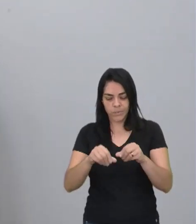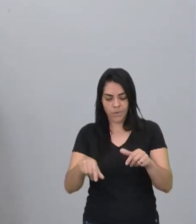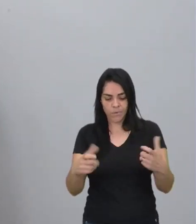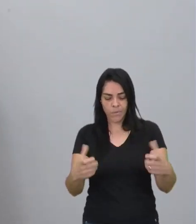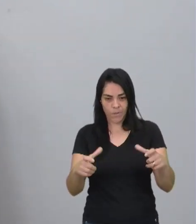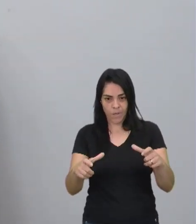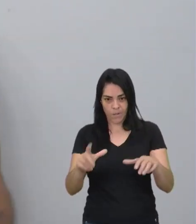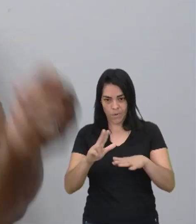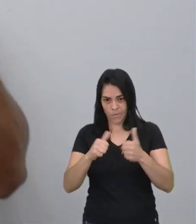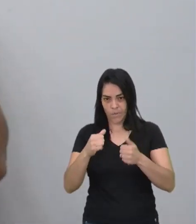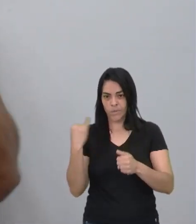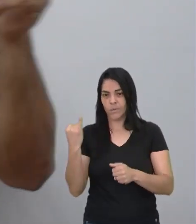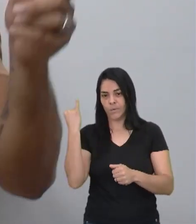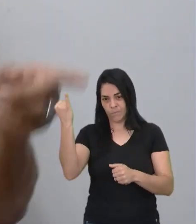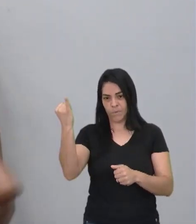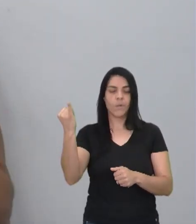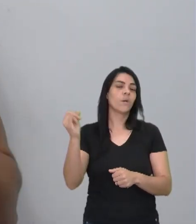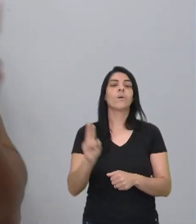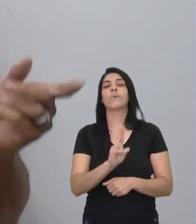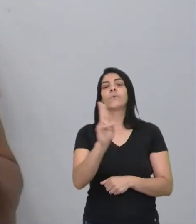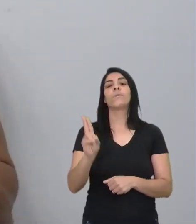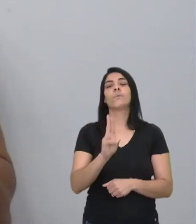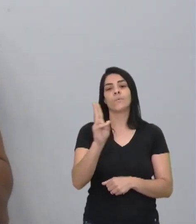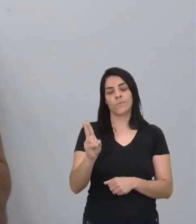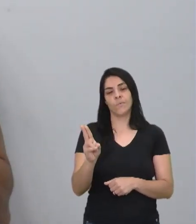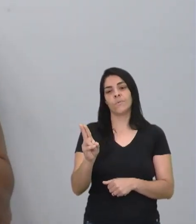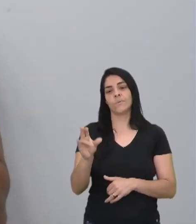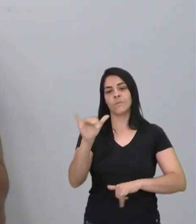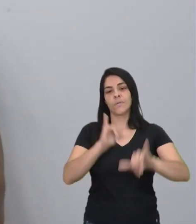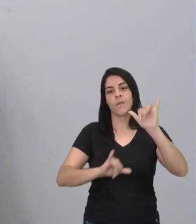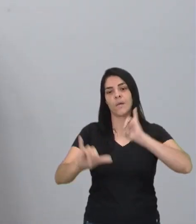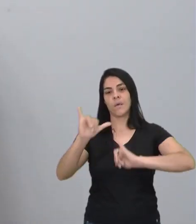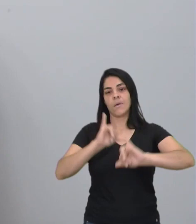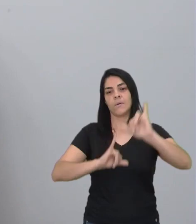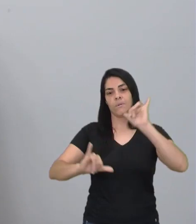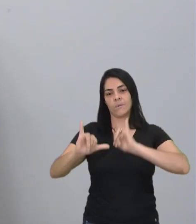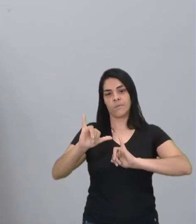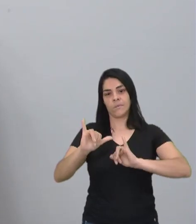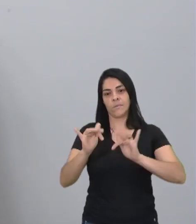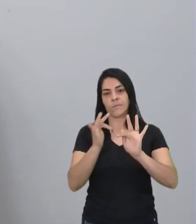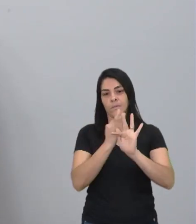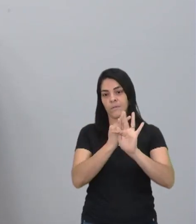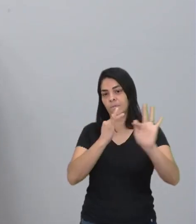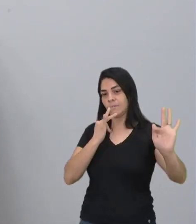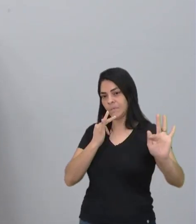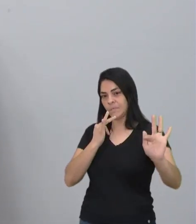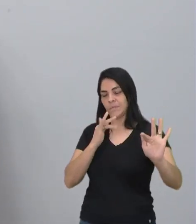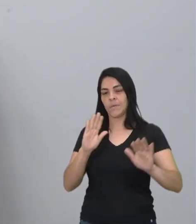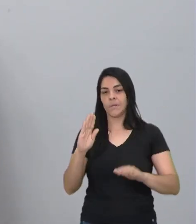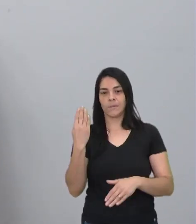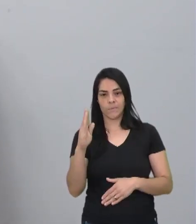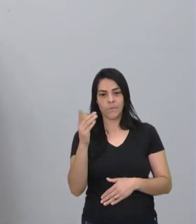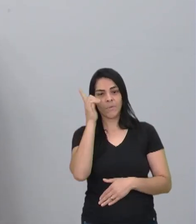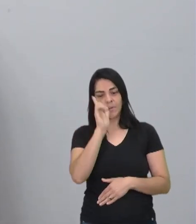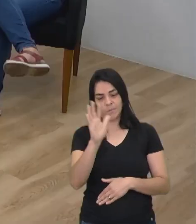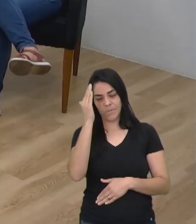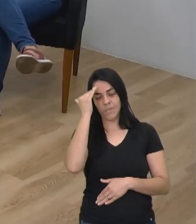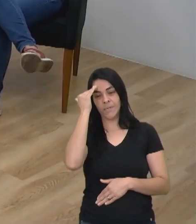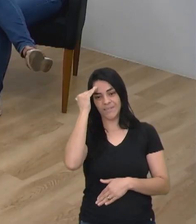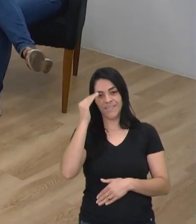importante também, usar os conhecimentos da física, da química, da biologia, da sociologia, para entender a nossa sociedade.